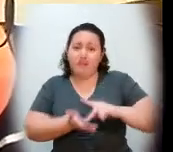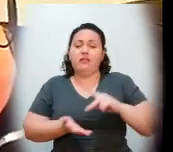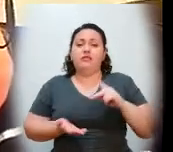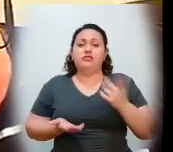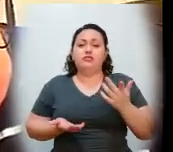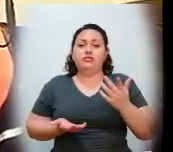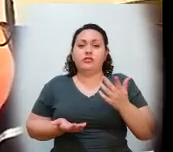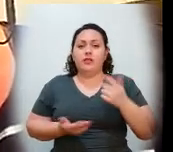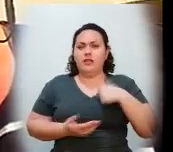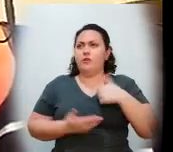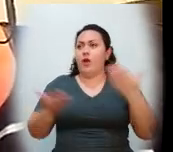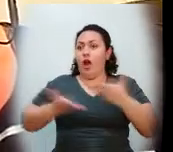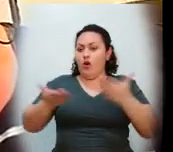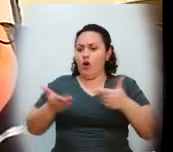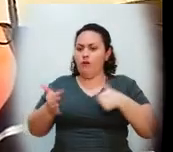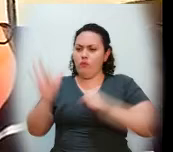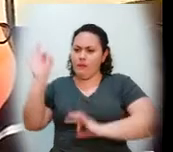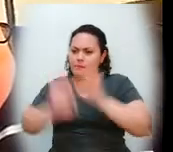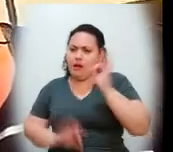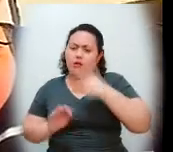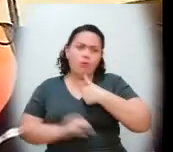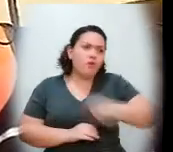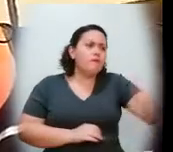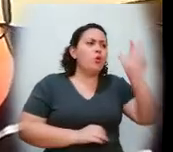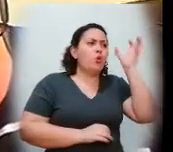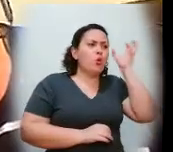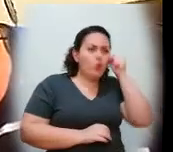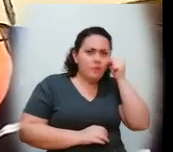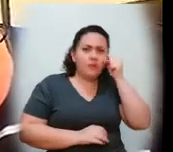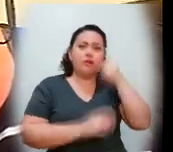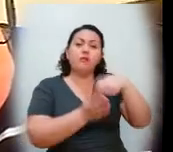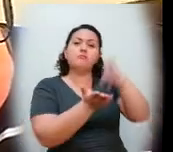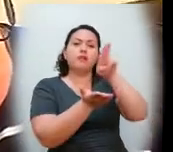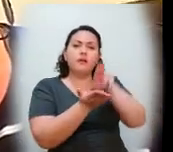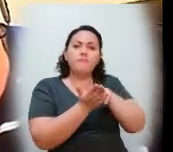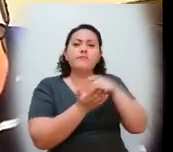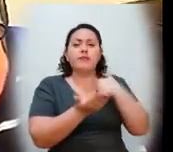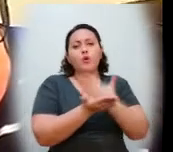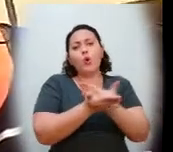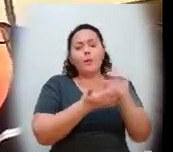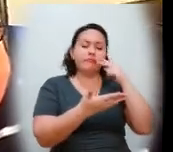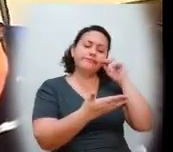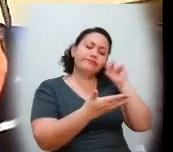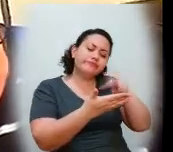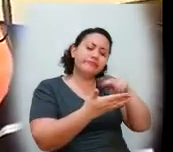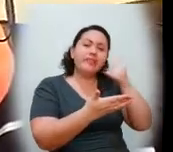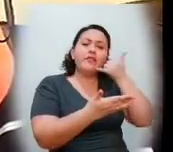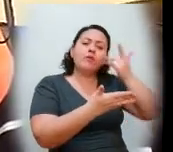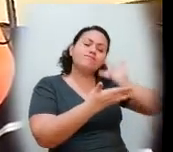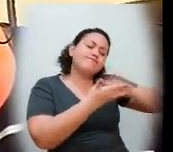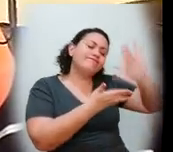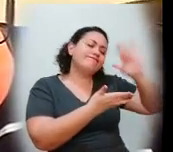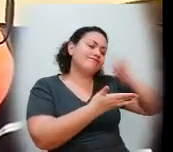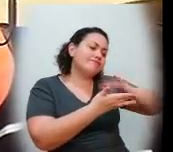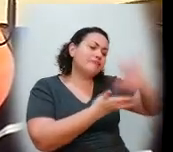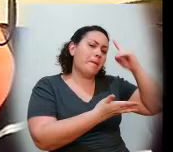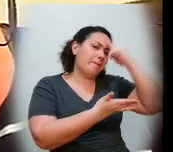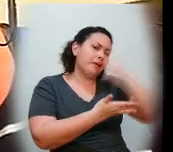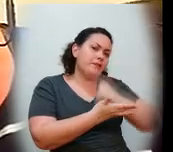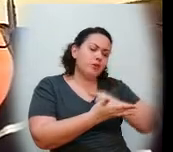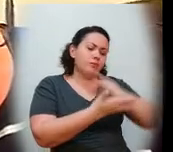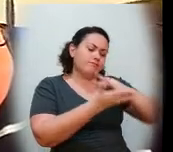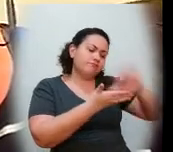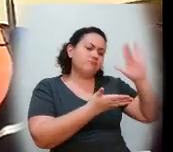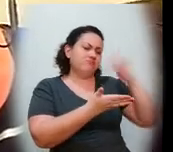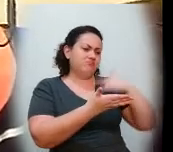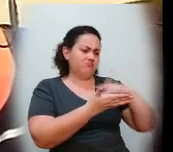realmente para, agora eu vou me deitar, né? Decidir que eu vou dormir, e aí eu começo a ler aquele feed, por mais que eu, às